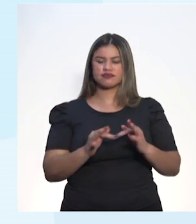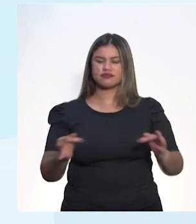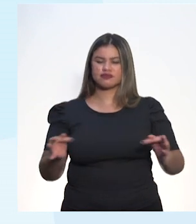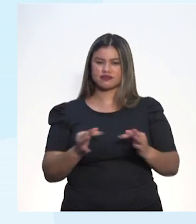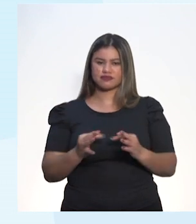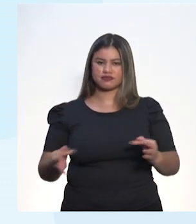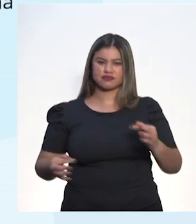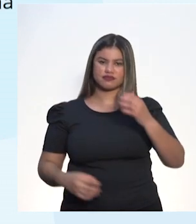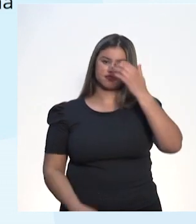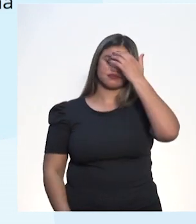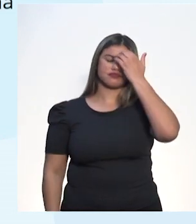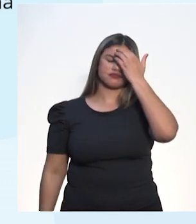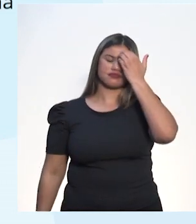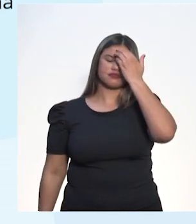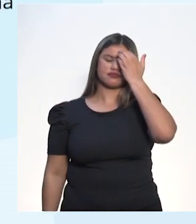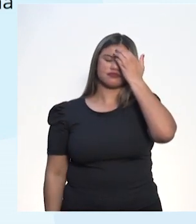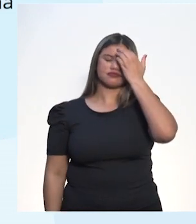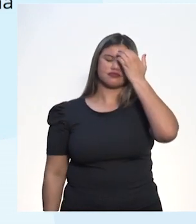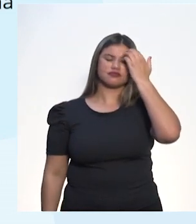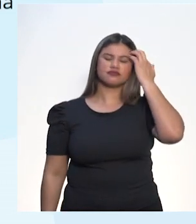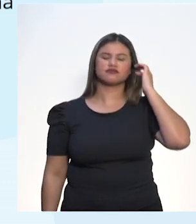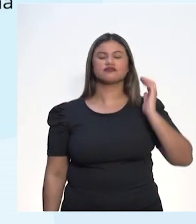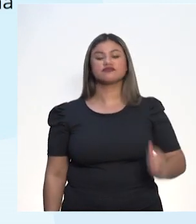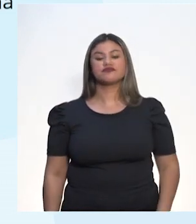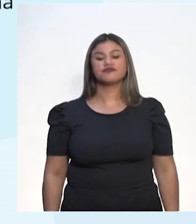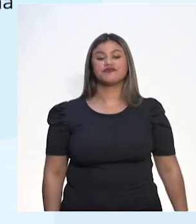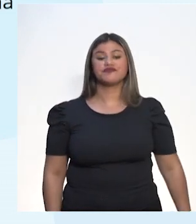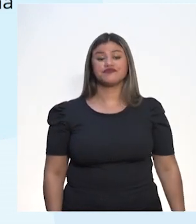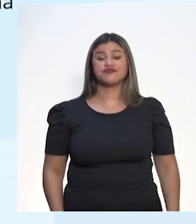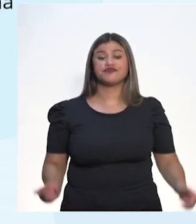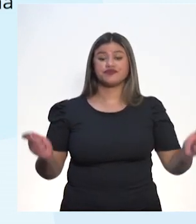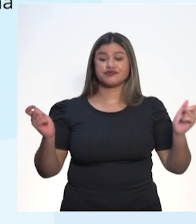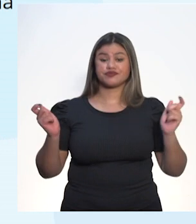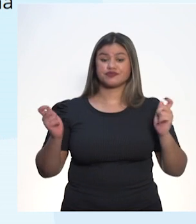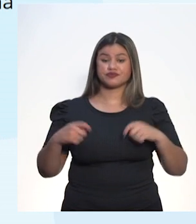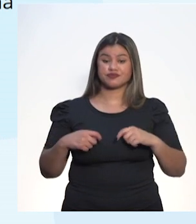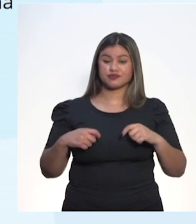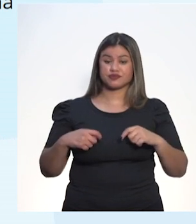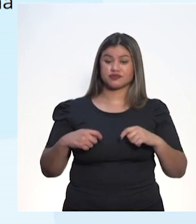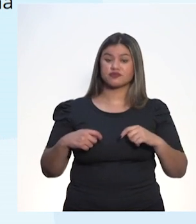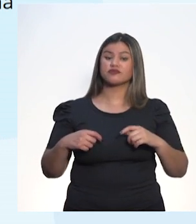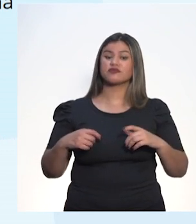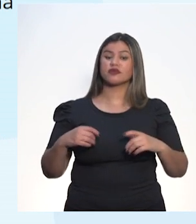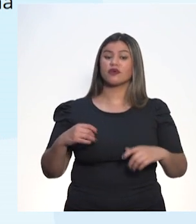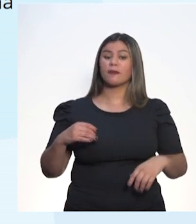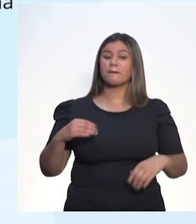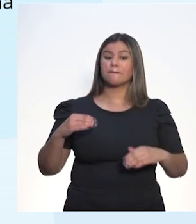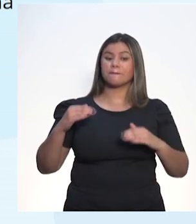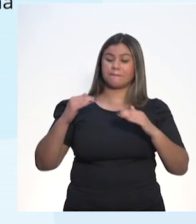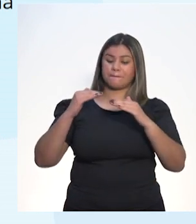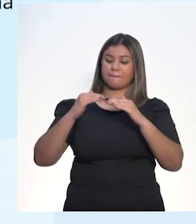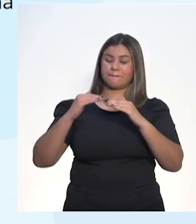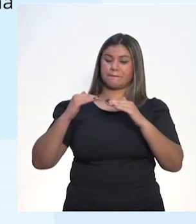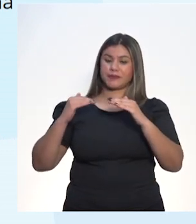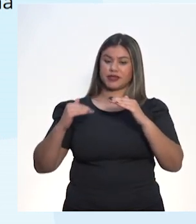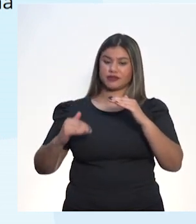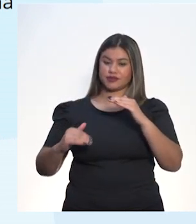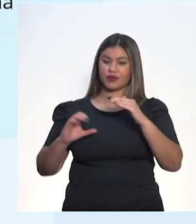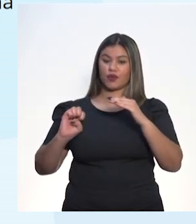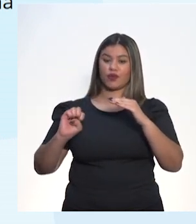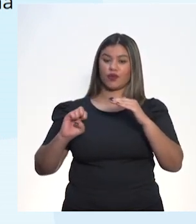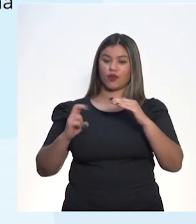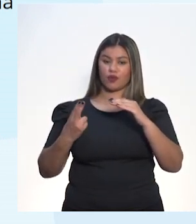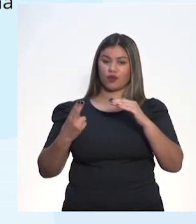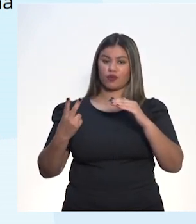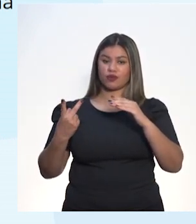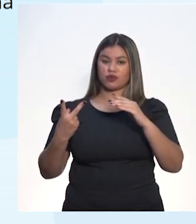Ok. Certo? Sim. A probabilidade de sair um número menor ou igual a